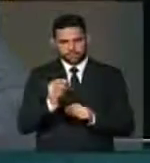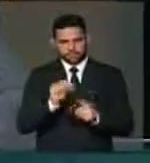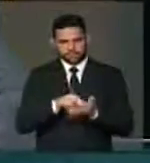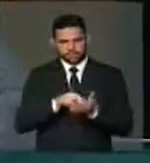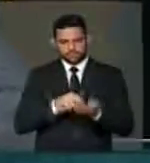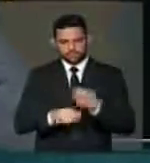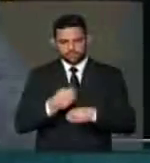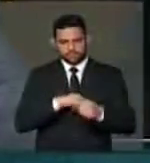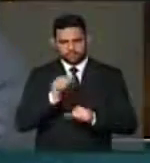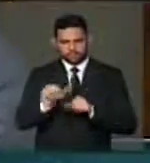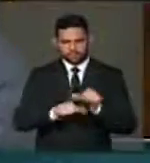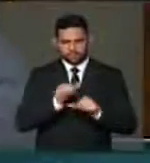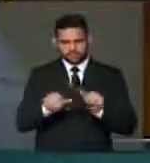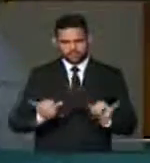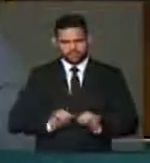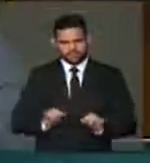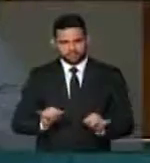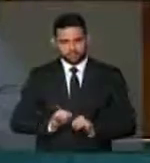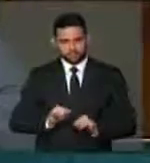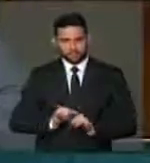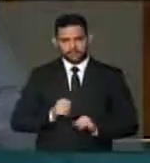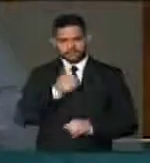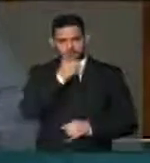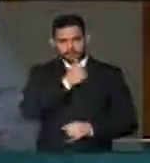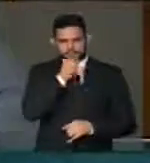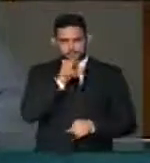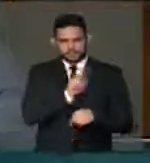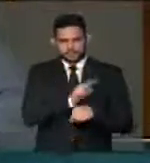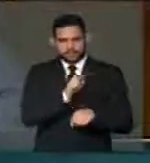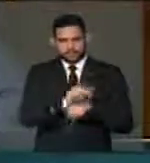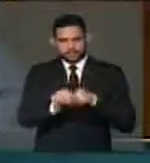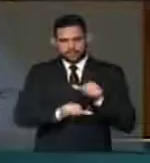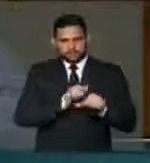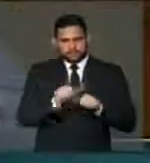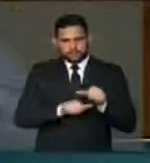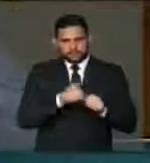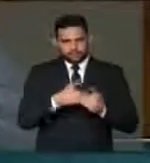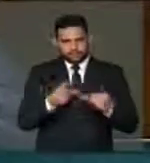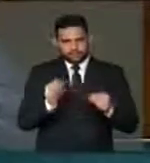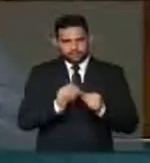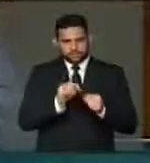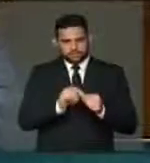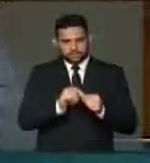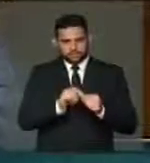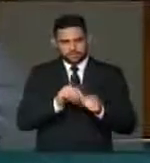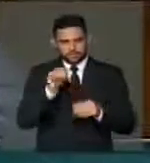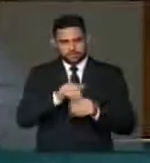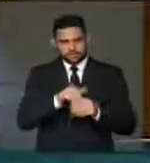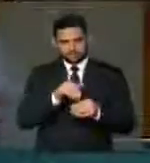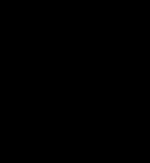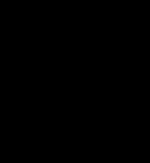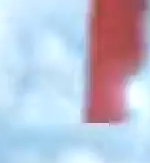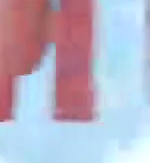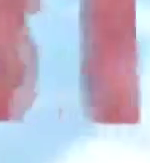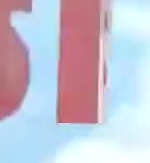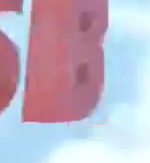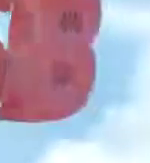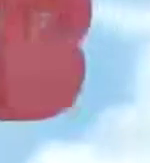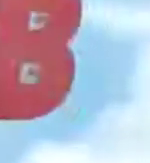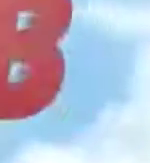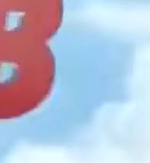as reformas. Sofri, paguei caro por defender as reformas e estabilidade. Paguei eleitoralmente. Deputado, pois não. Raul.